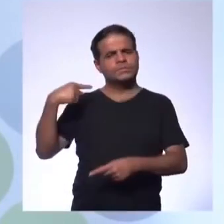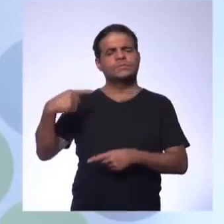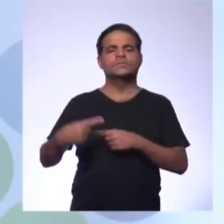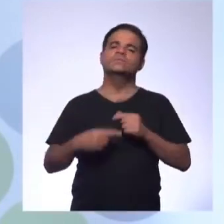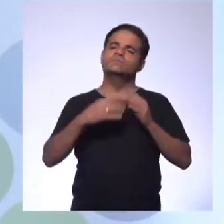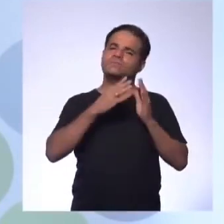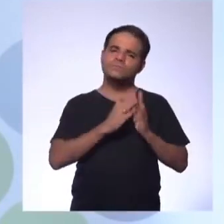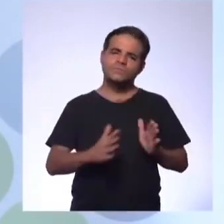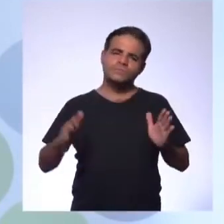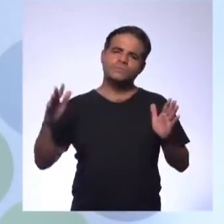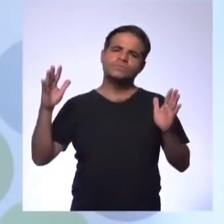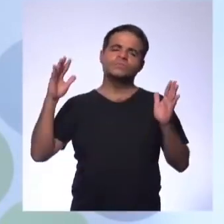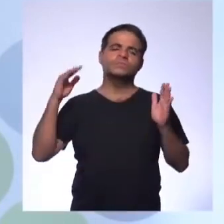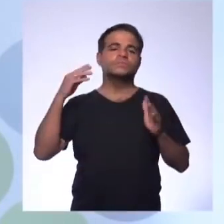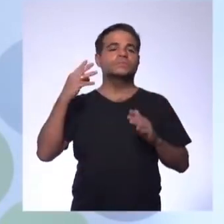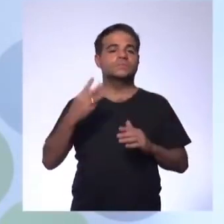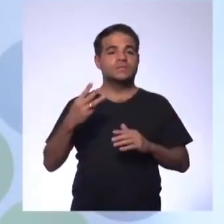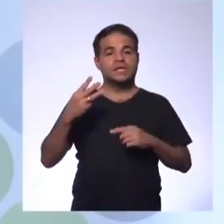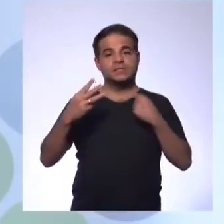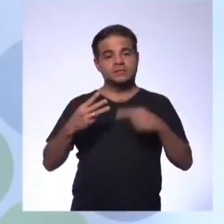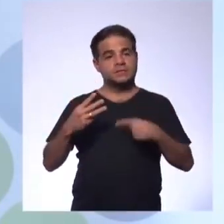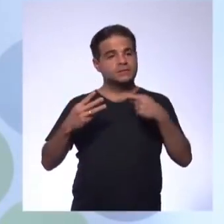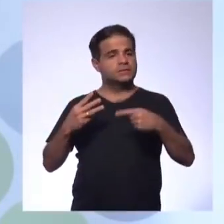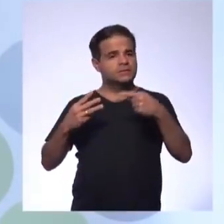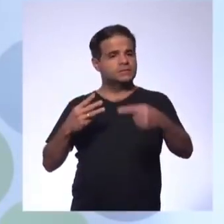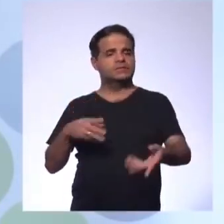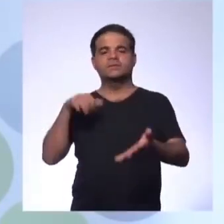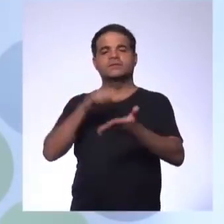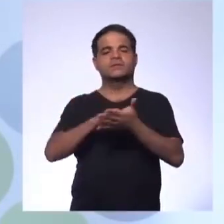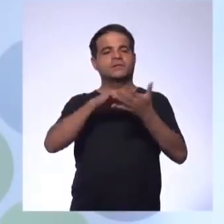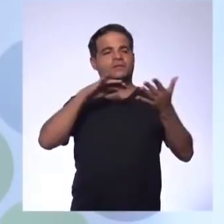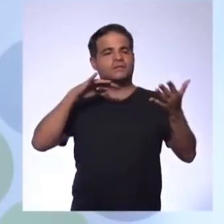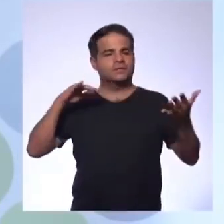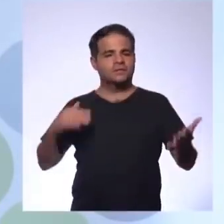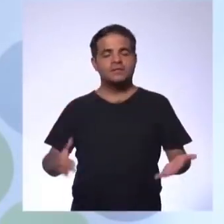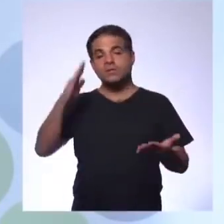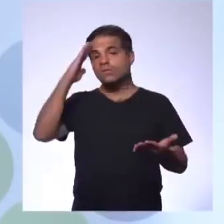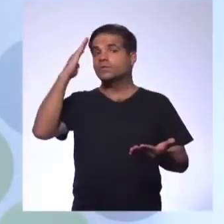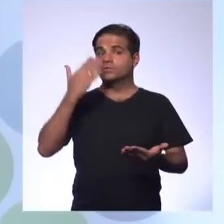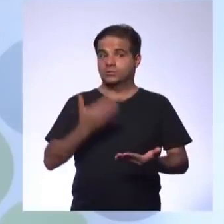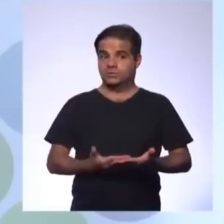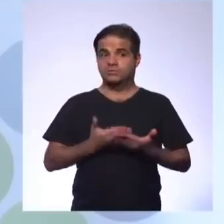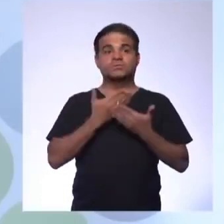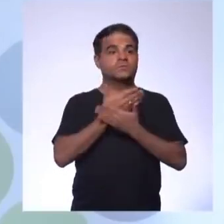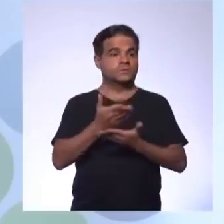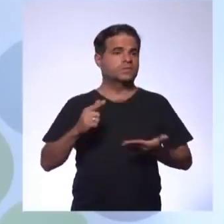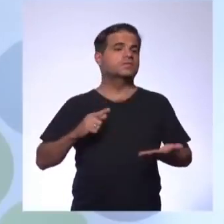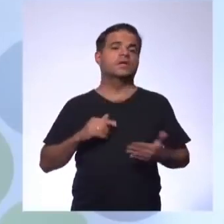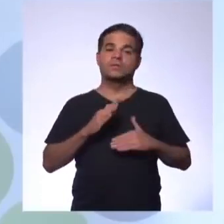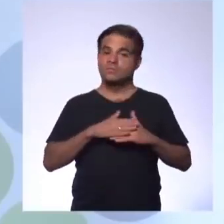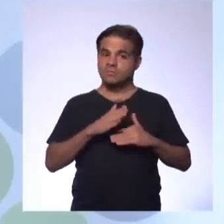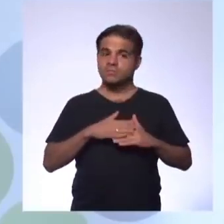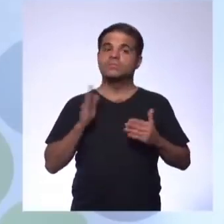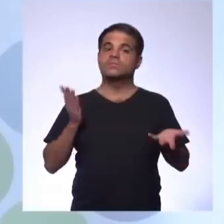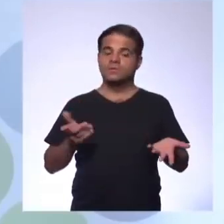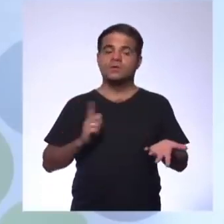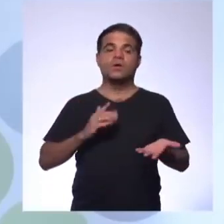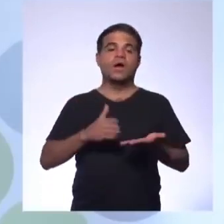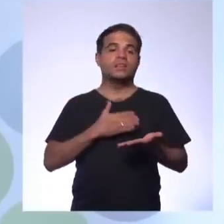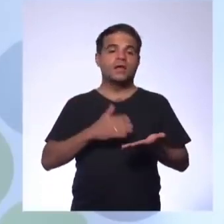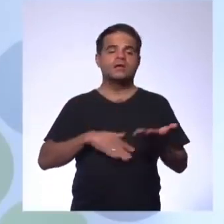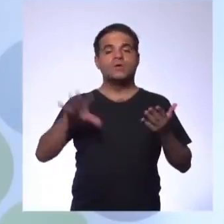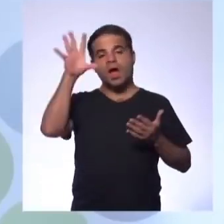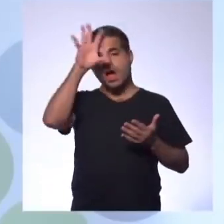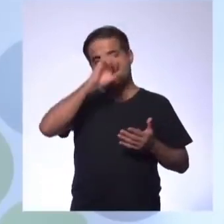se estenderá durante 3 sequências de atividades. Acredito que vocês estejam em mãos ou terão em breve o caderno